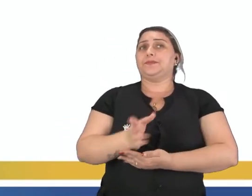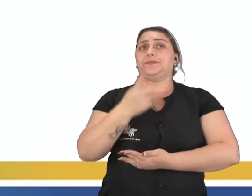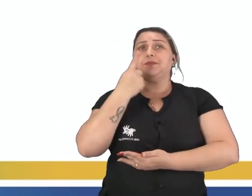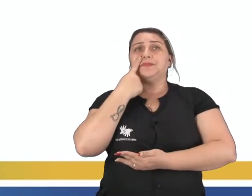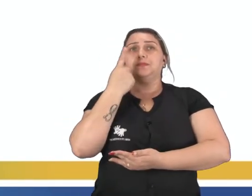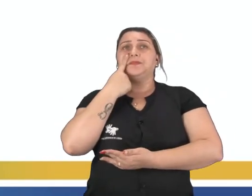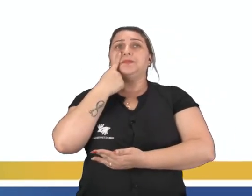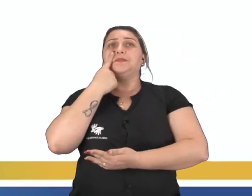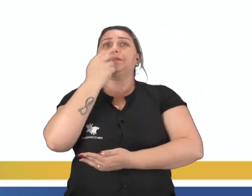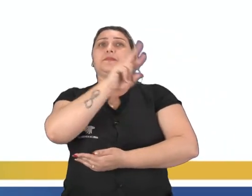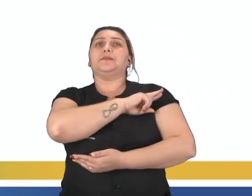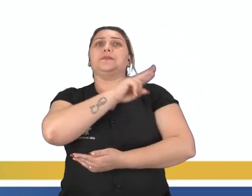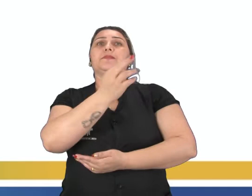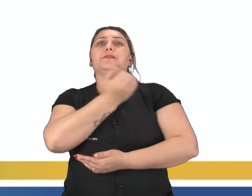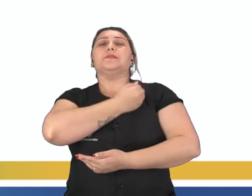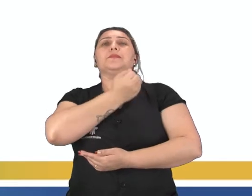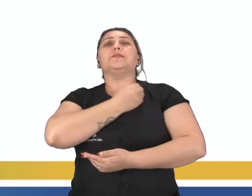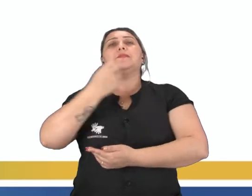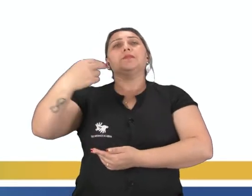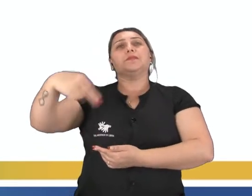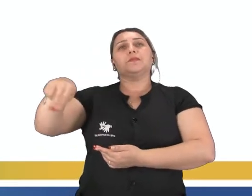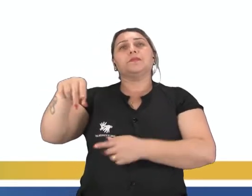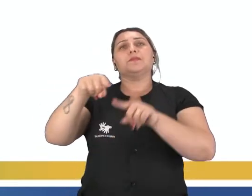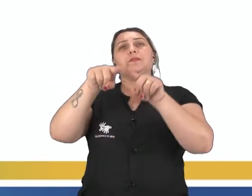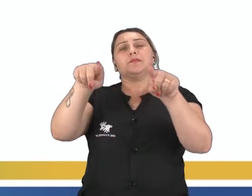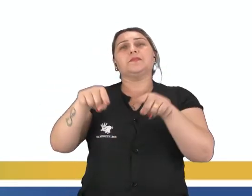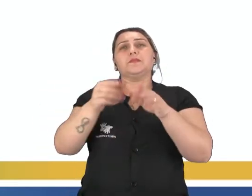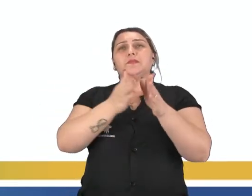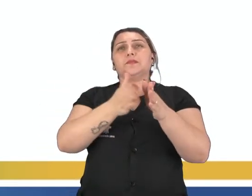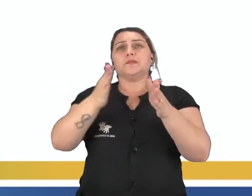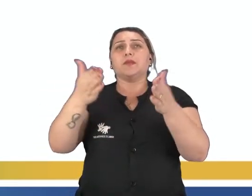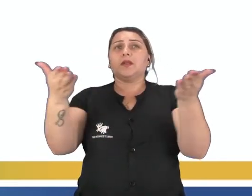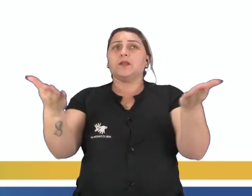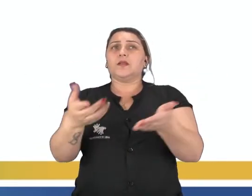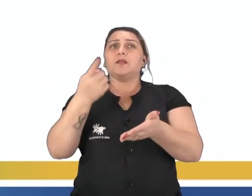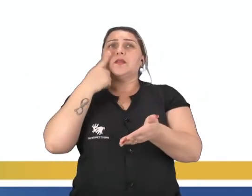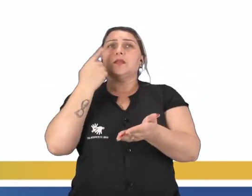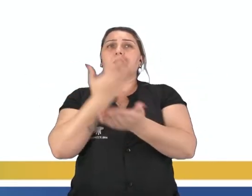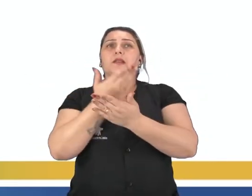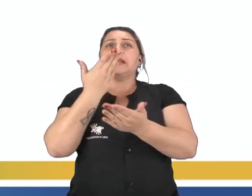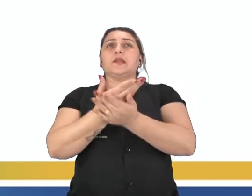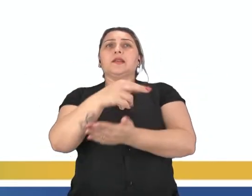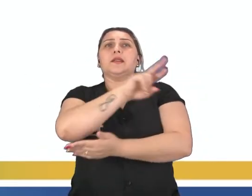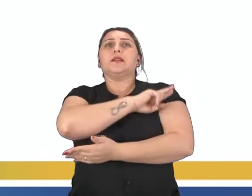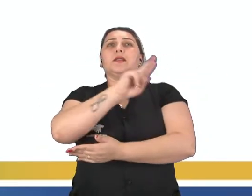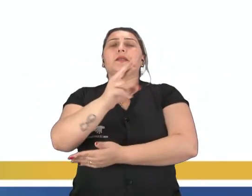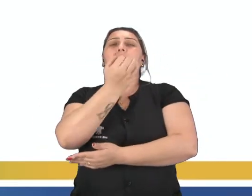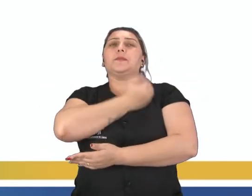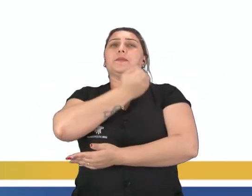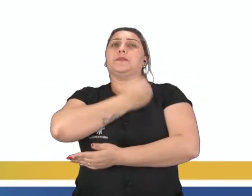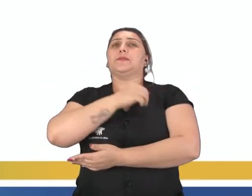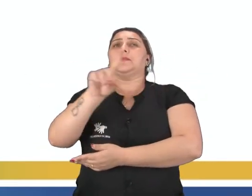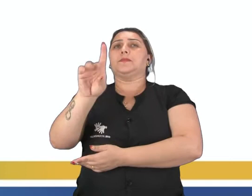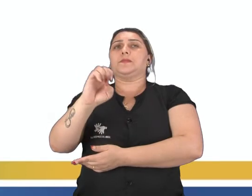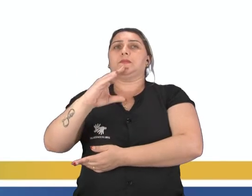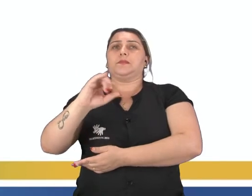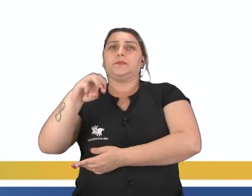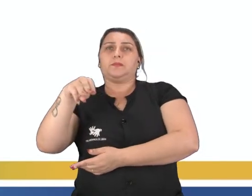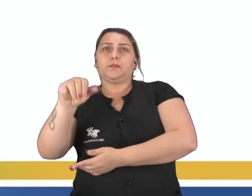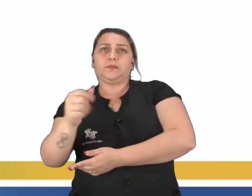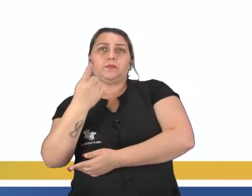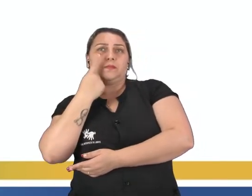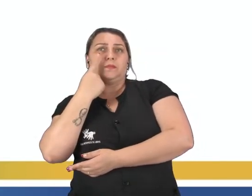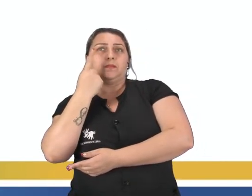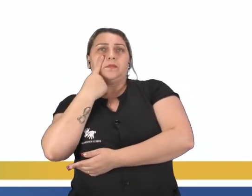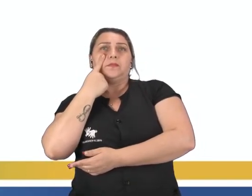Bom, já vimos como representar os números naturais em um quadro de ordens. Agora vamos estudar como representar números